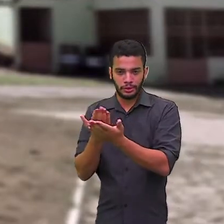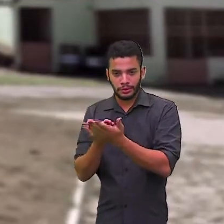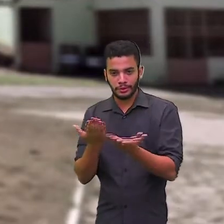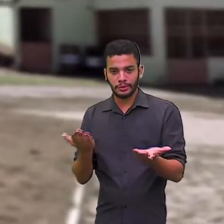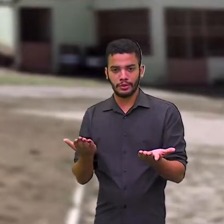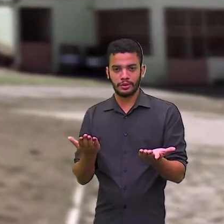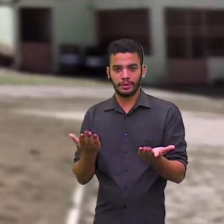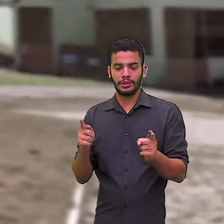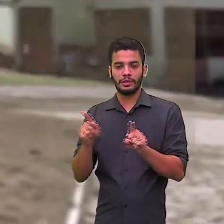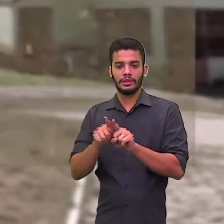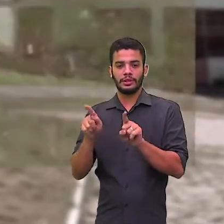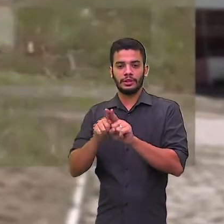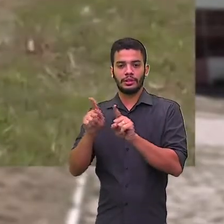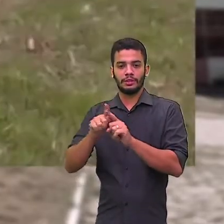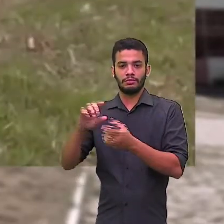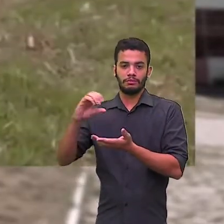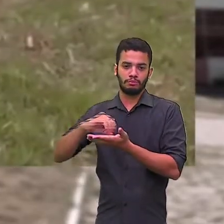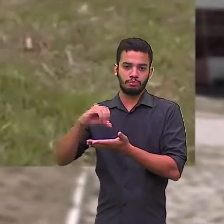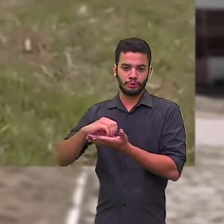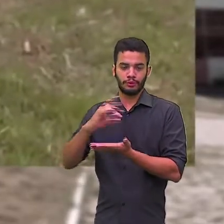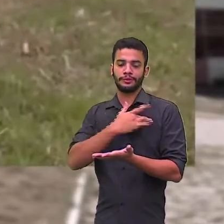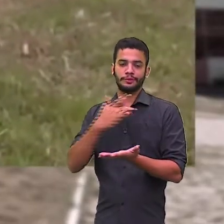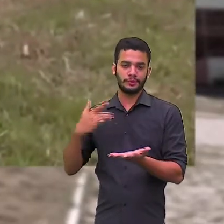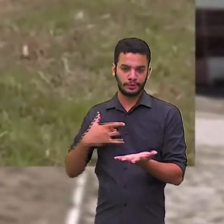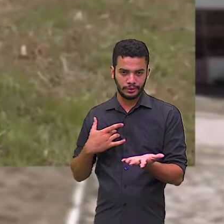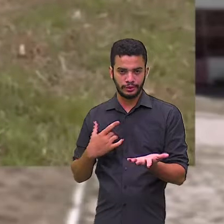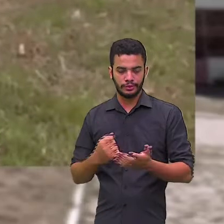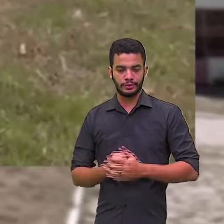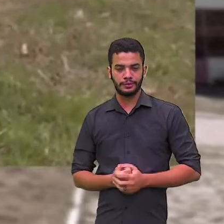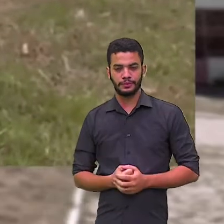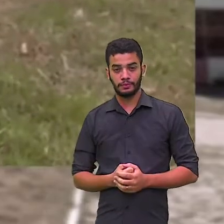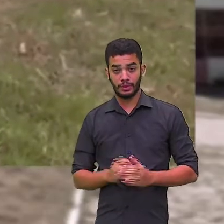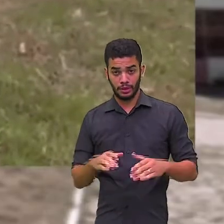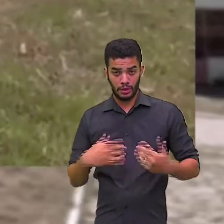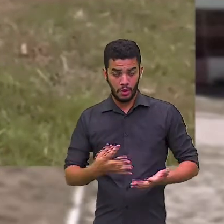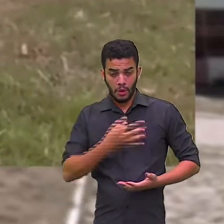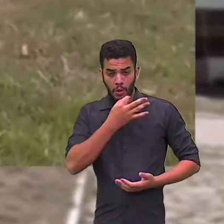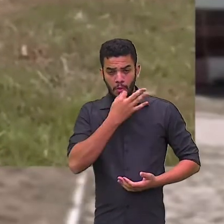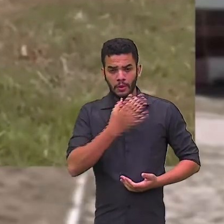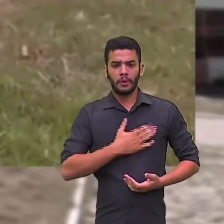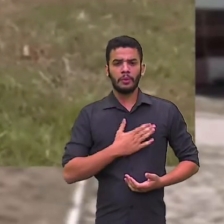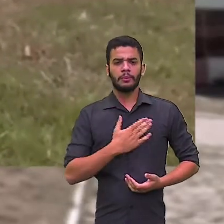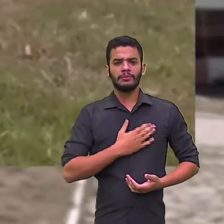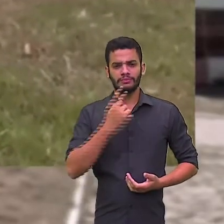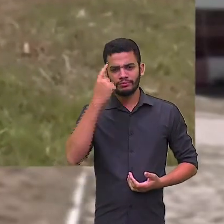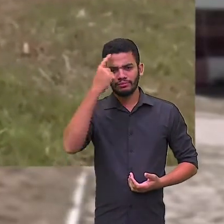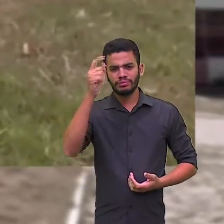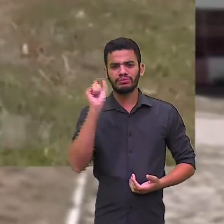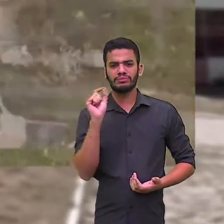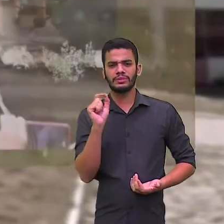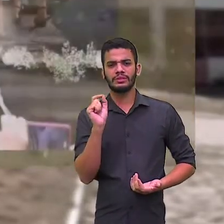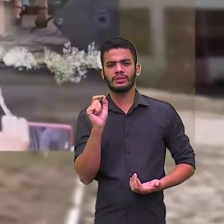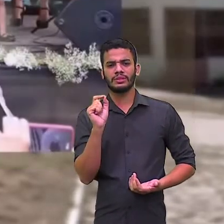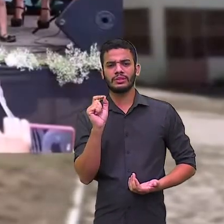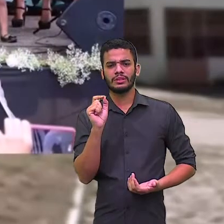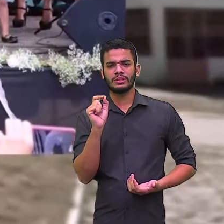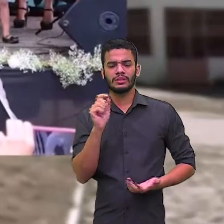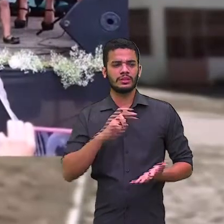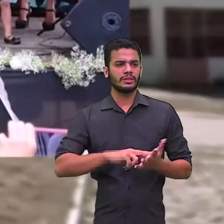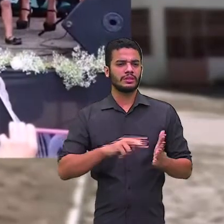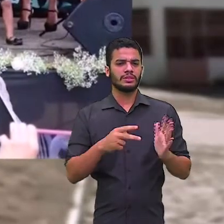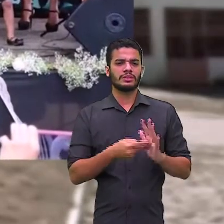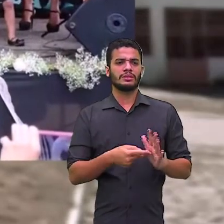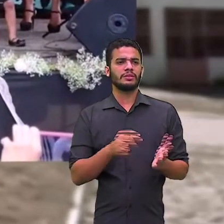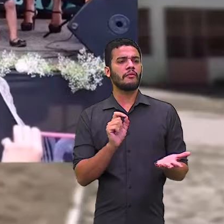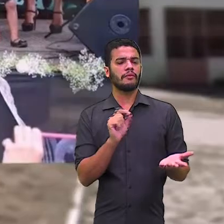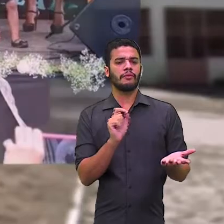posto de saúde. Eu acho que o patrimônio cultural daqui, eu acho que não é um bem material.